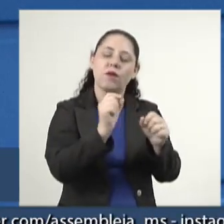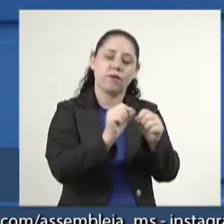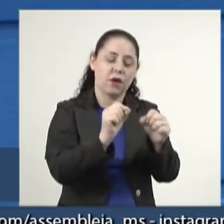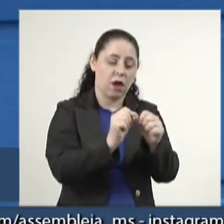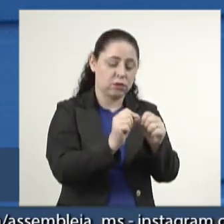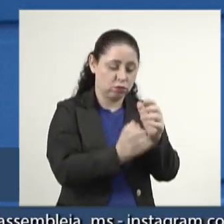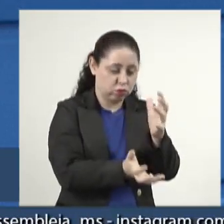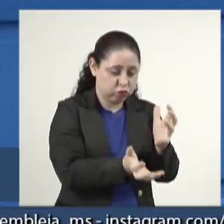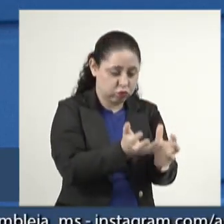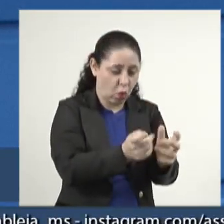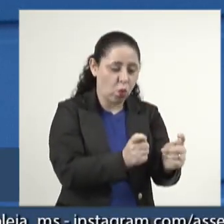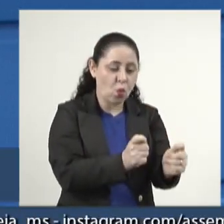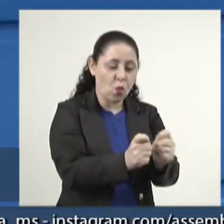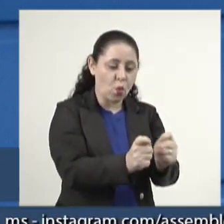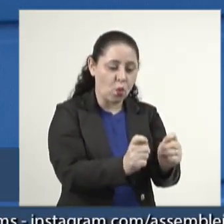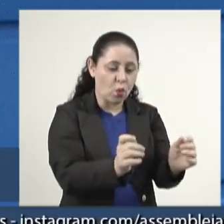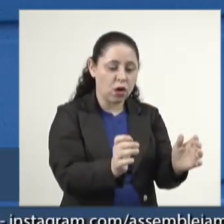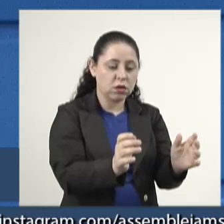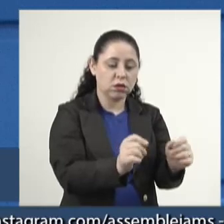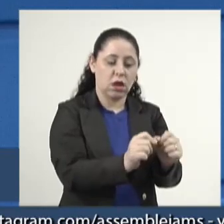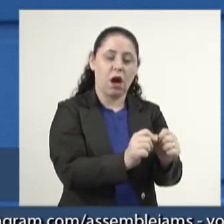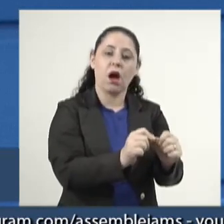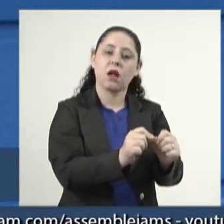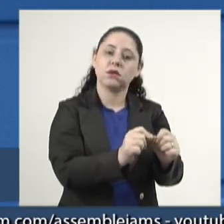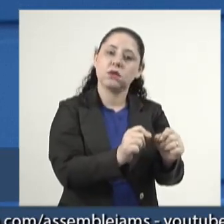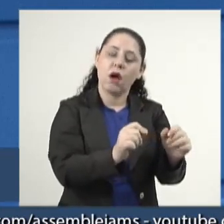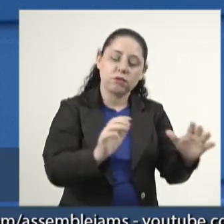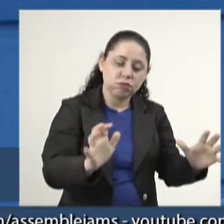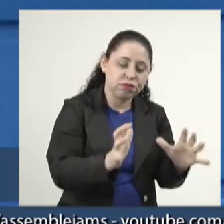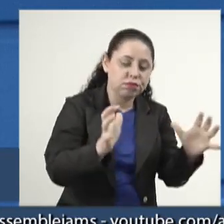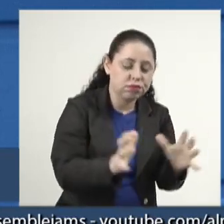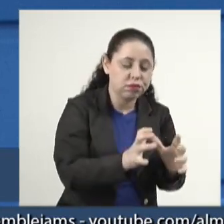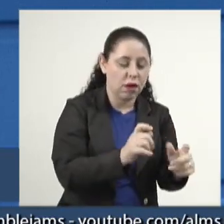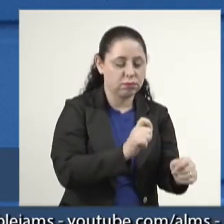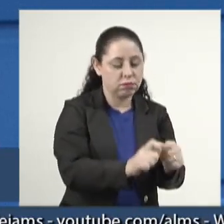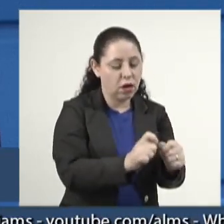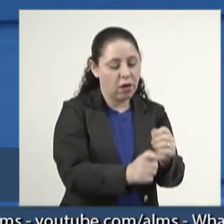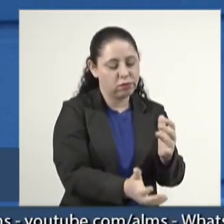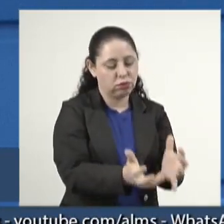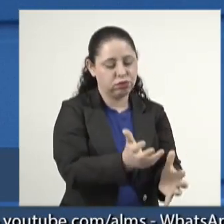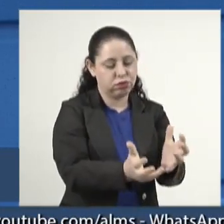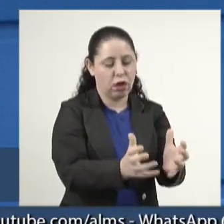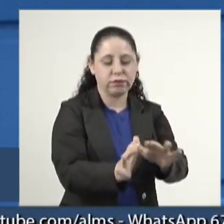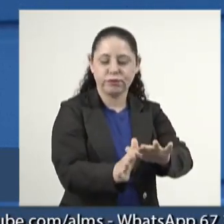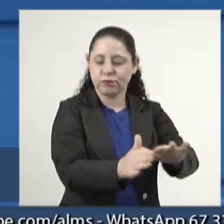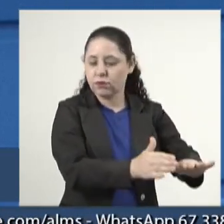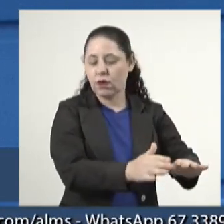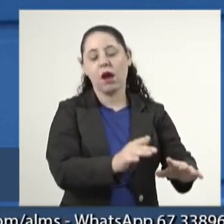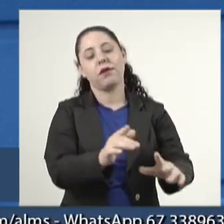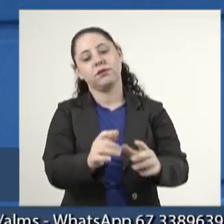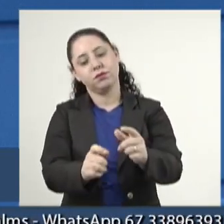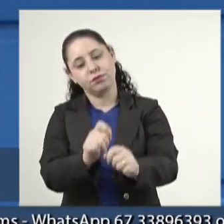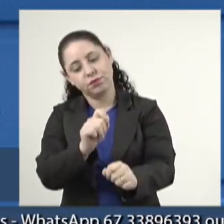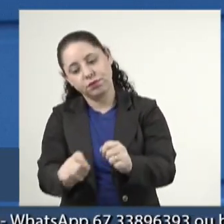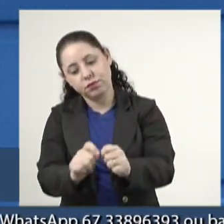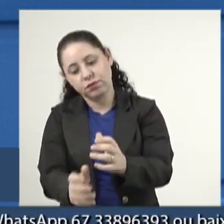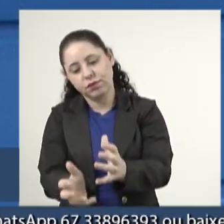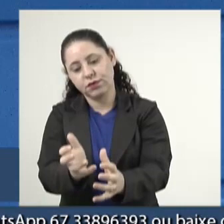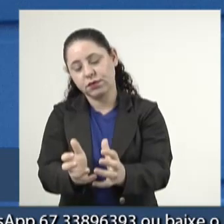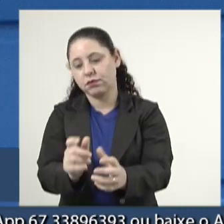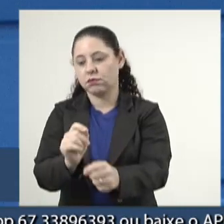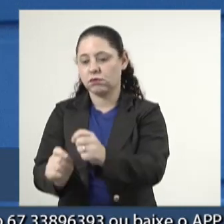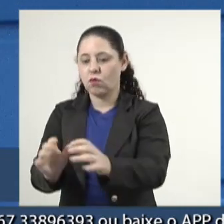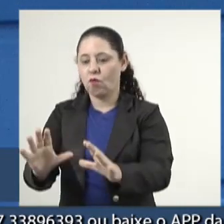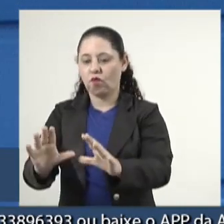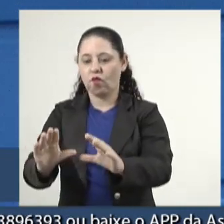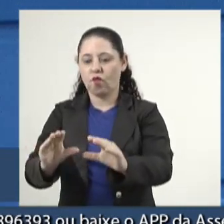queimadas controladas, vai enlerando, vai formando ali os aceros também, né, deputado Zé Teixeira? Isso vai